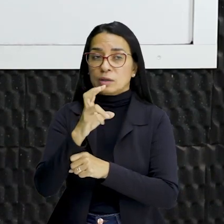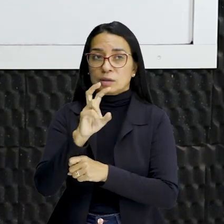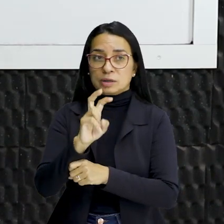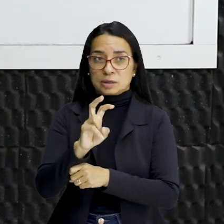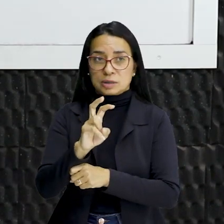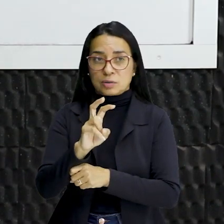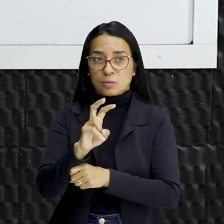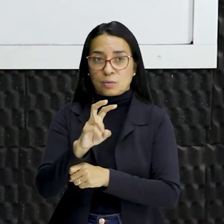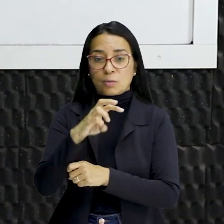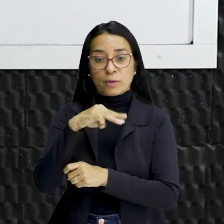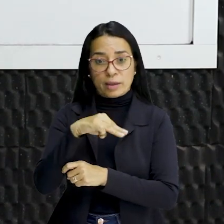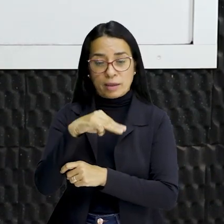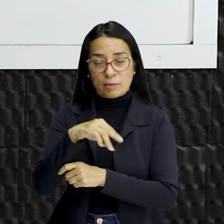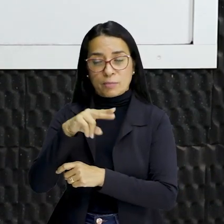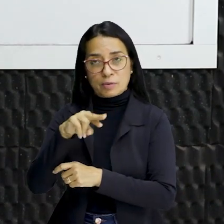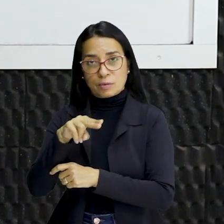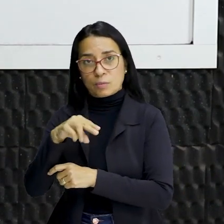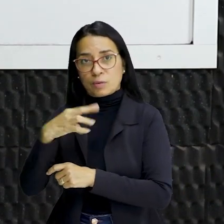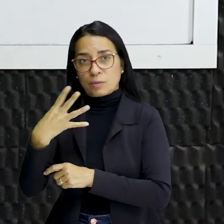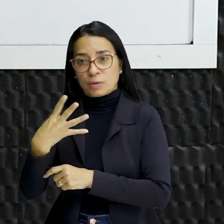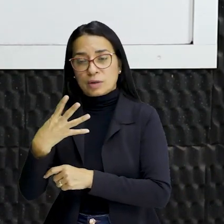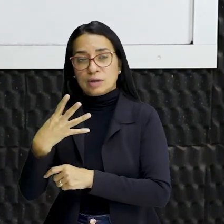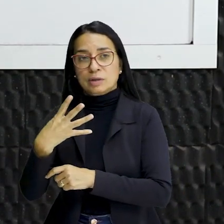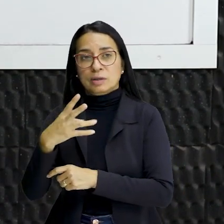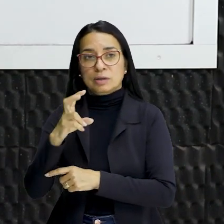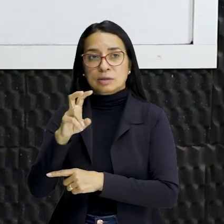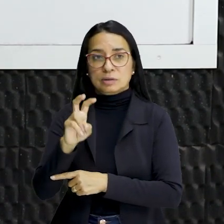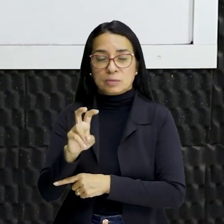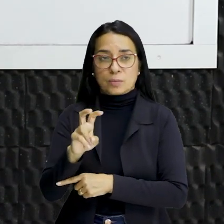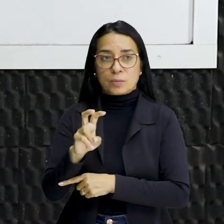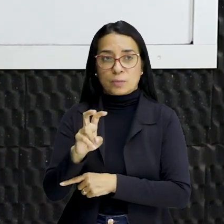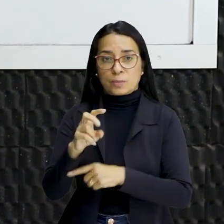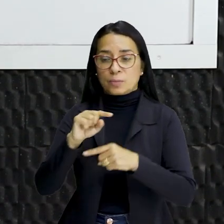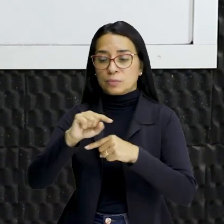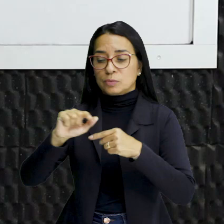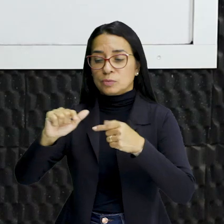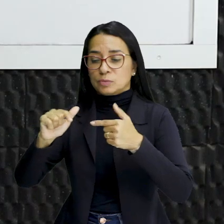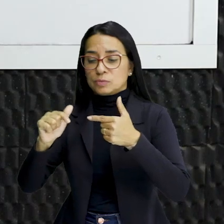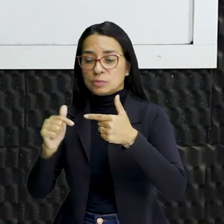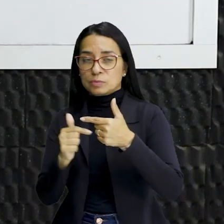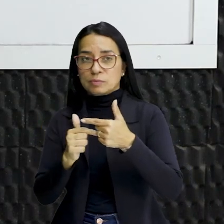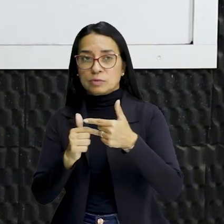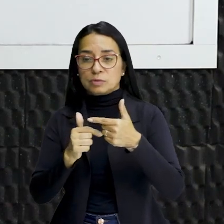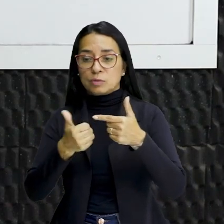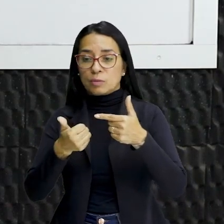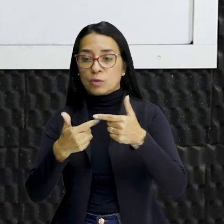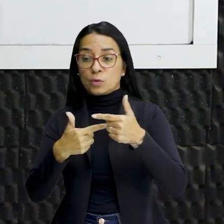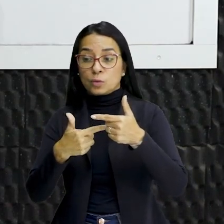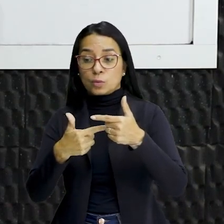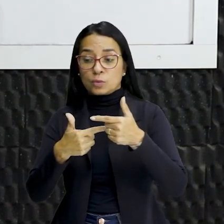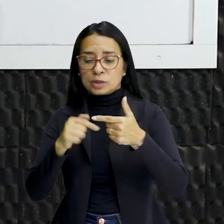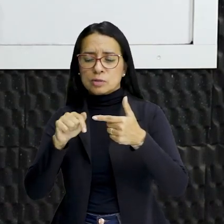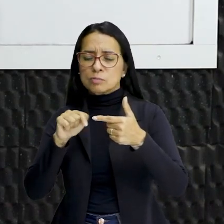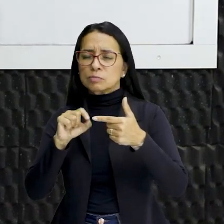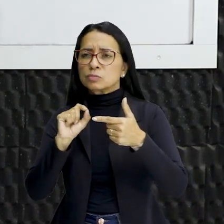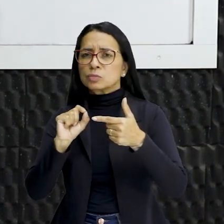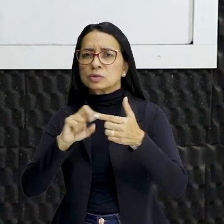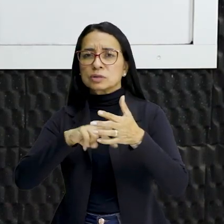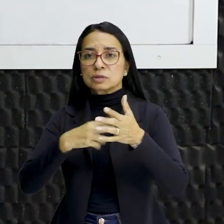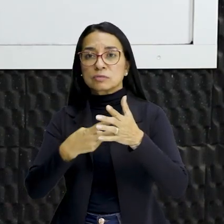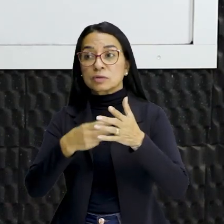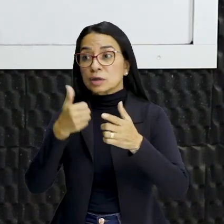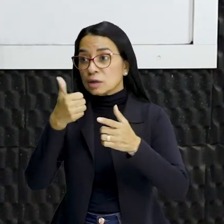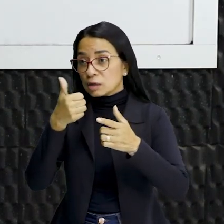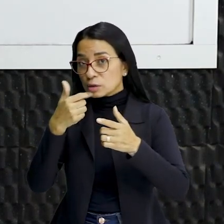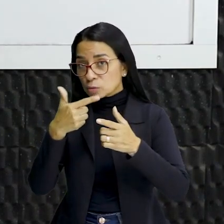a minha média aqui vai ser igual a 45 dividido por 12